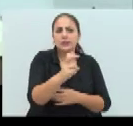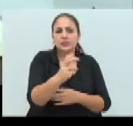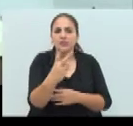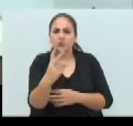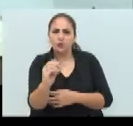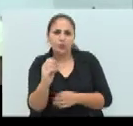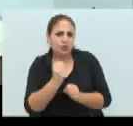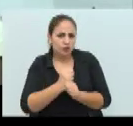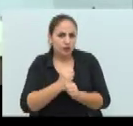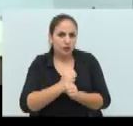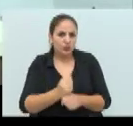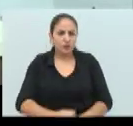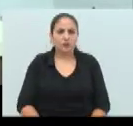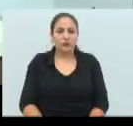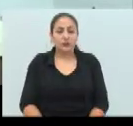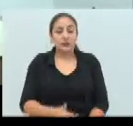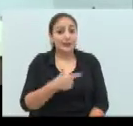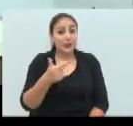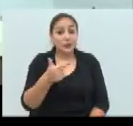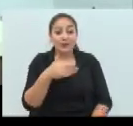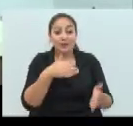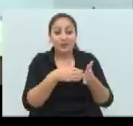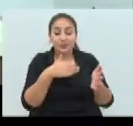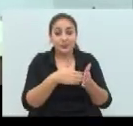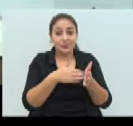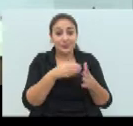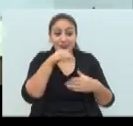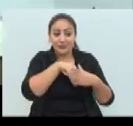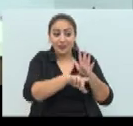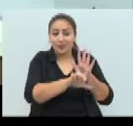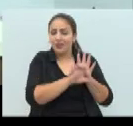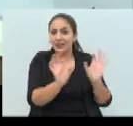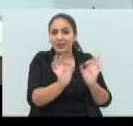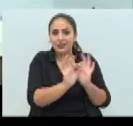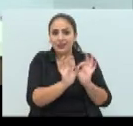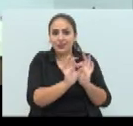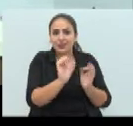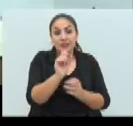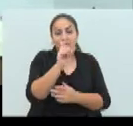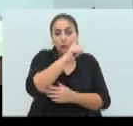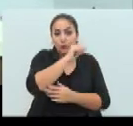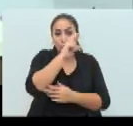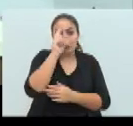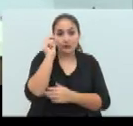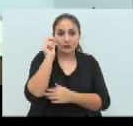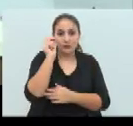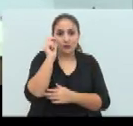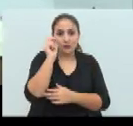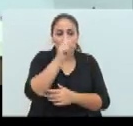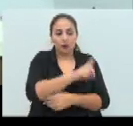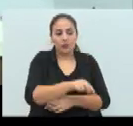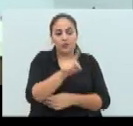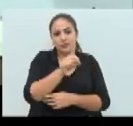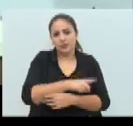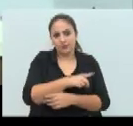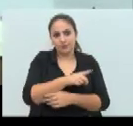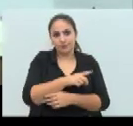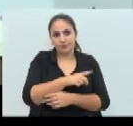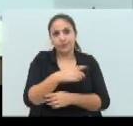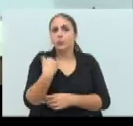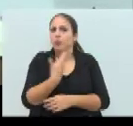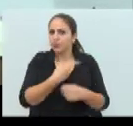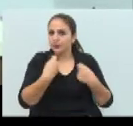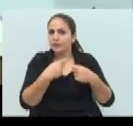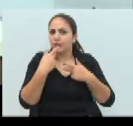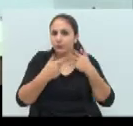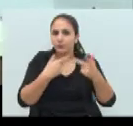15, de 20 anos, não há impedimento legal algum que o município cancele essa concessão. Temos que